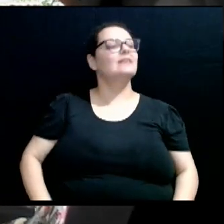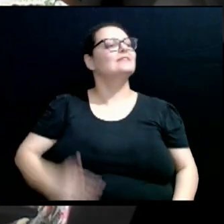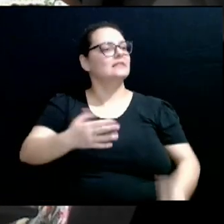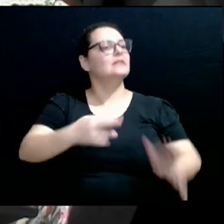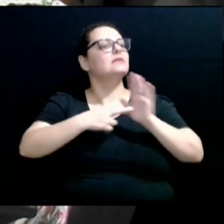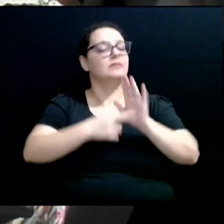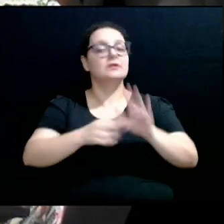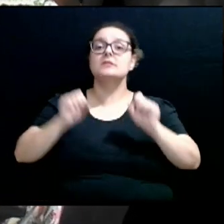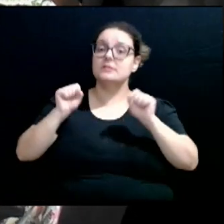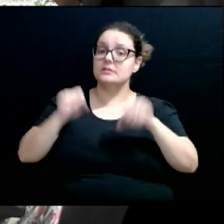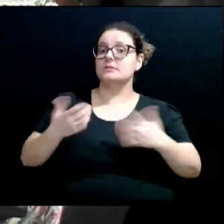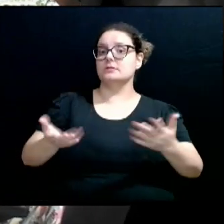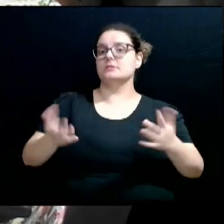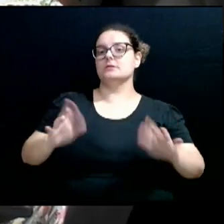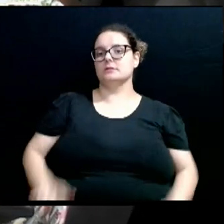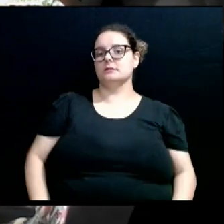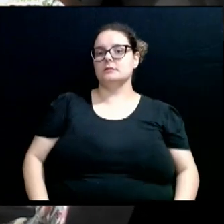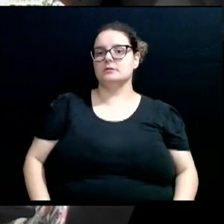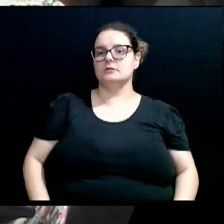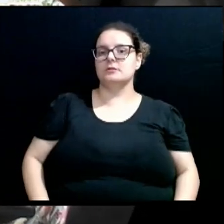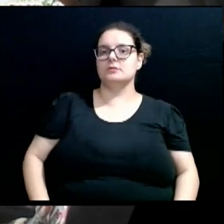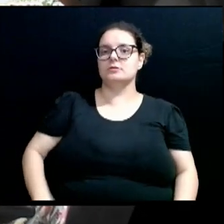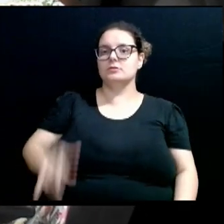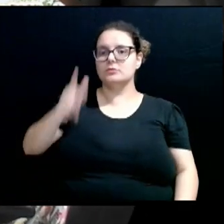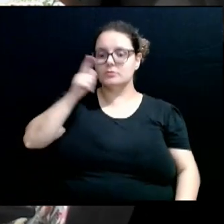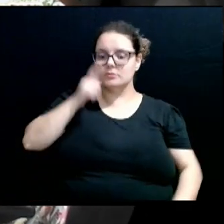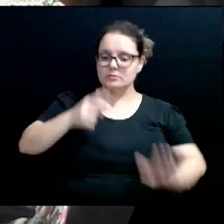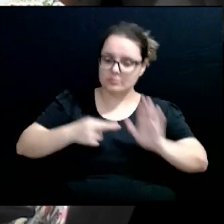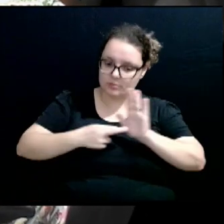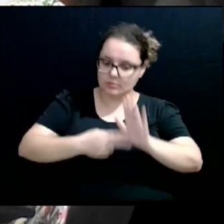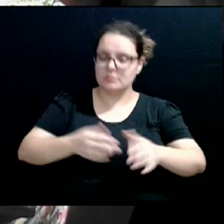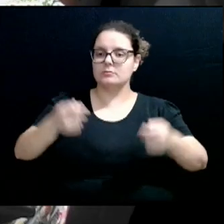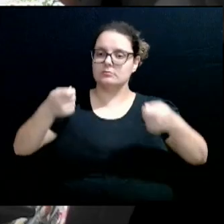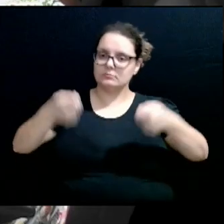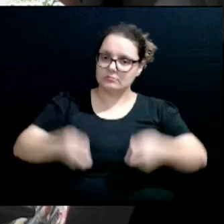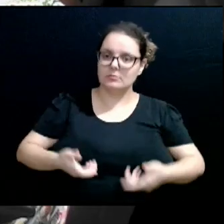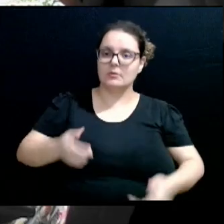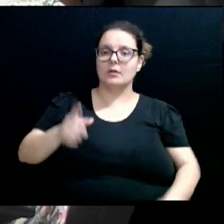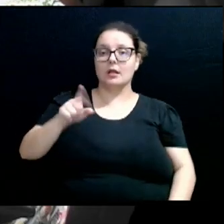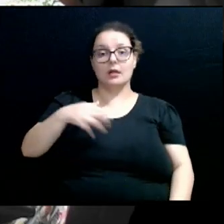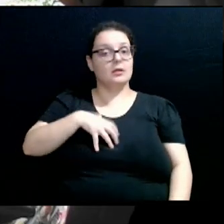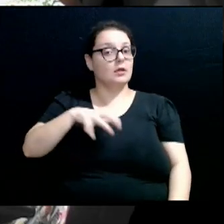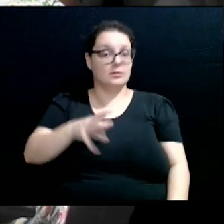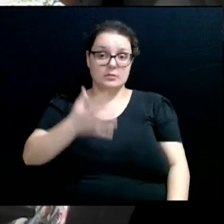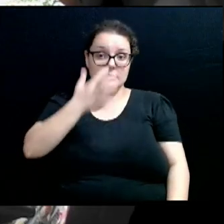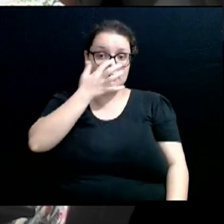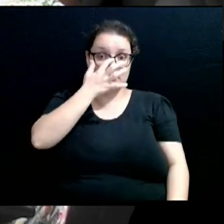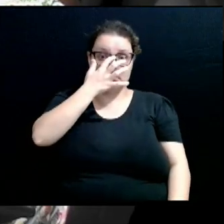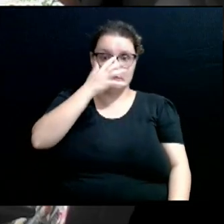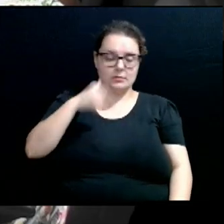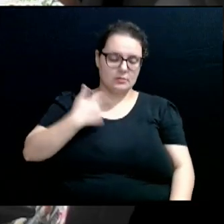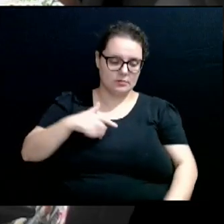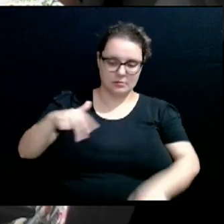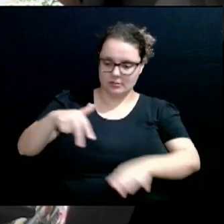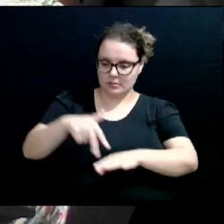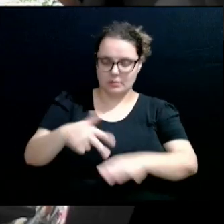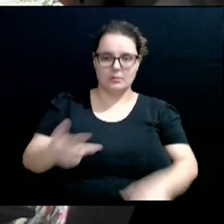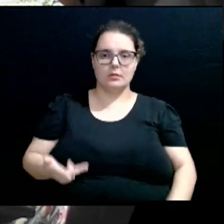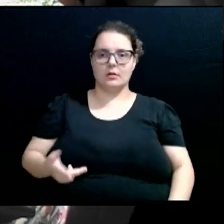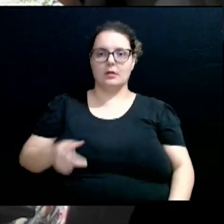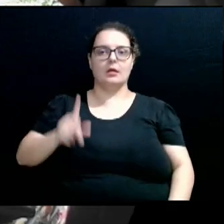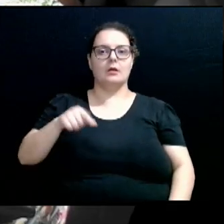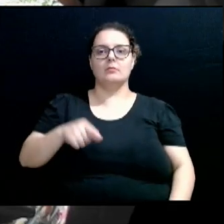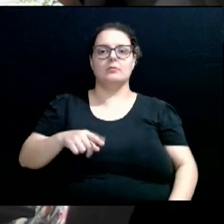De você criar referência. Eu acho que é isso. A gente está aqui e não é que a gente é liderança. Não. Nós